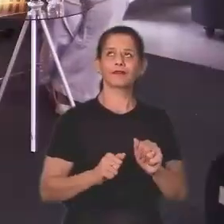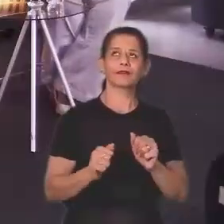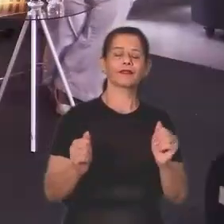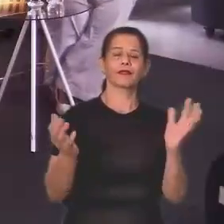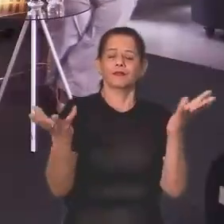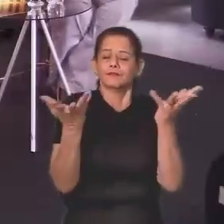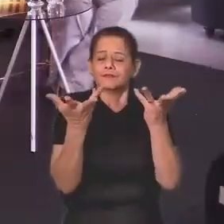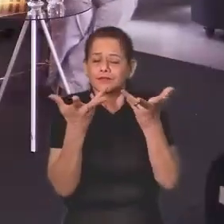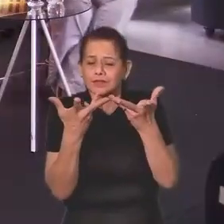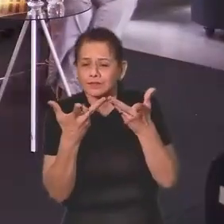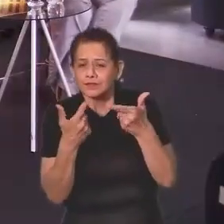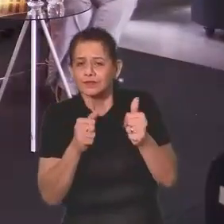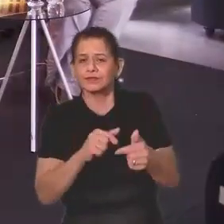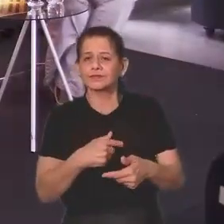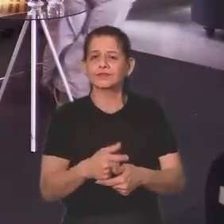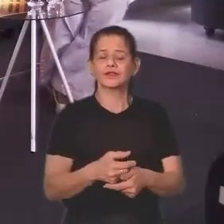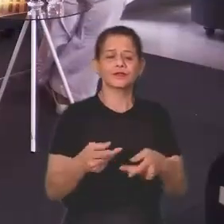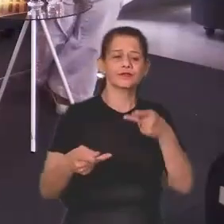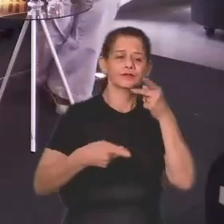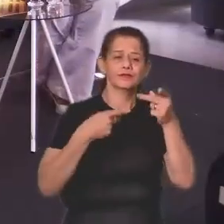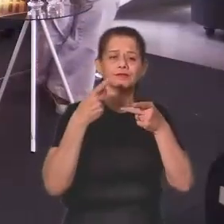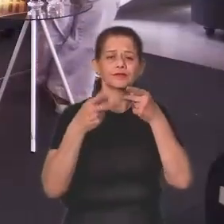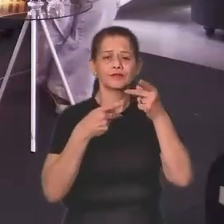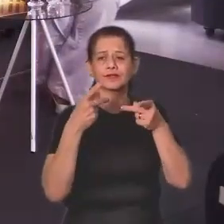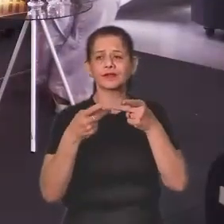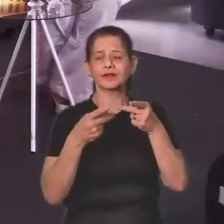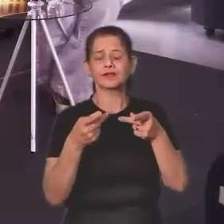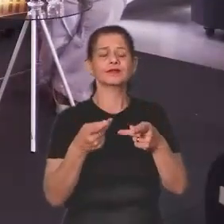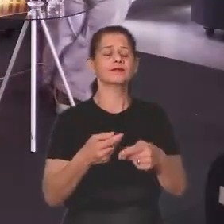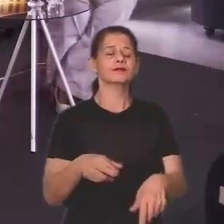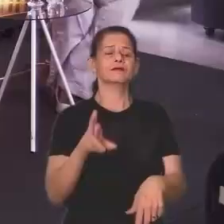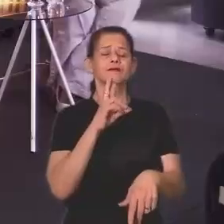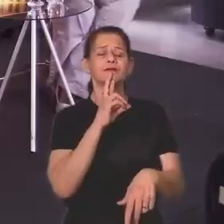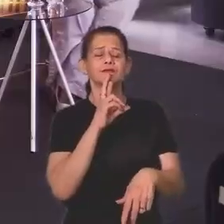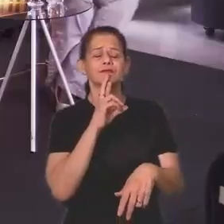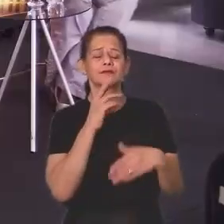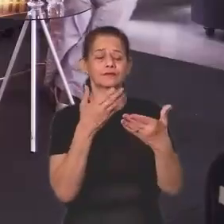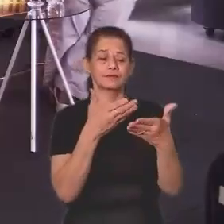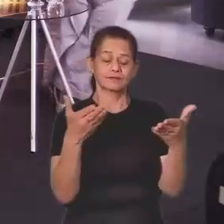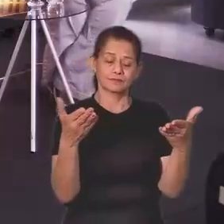Escutando você falar assim, é como eu iniciei a fala, né?